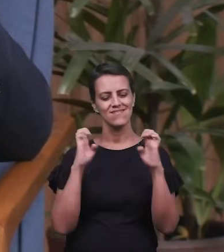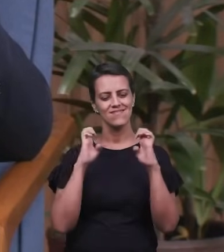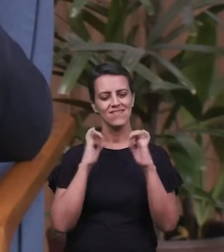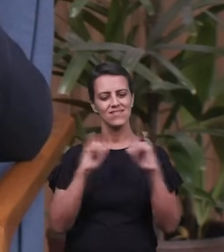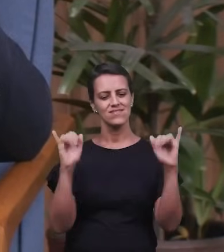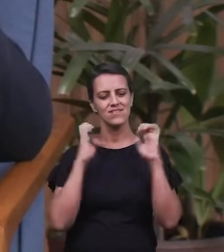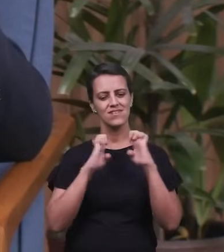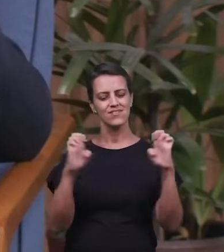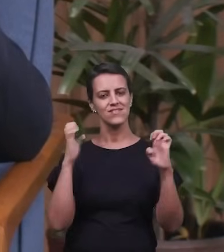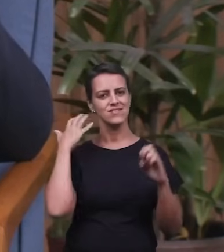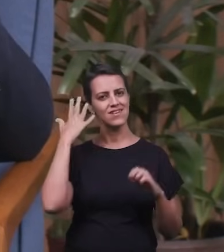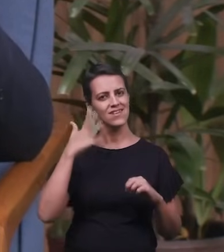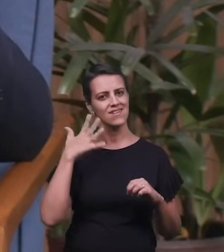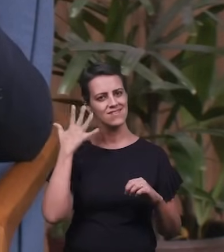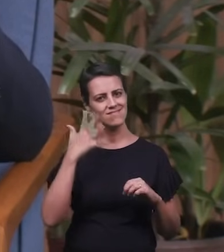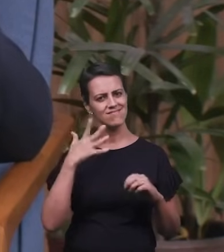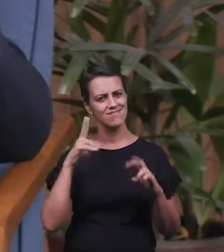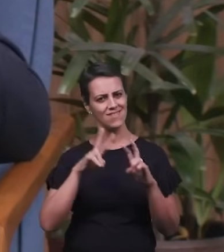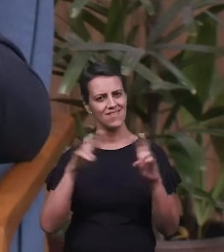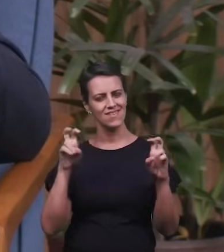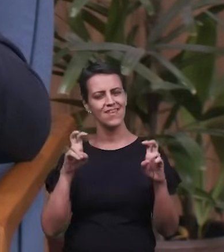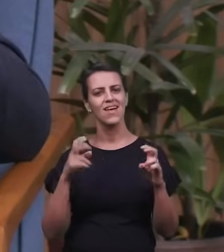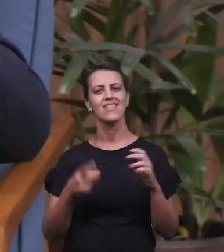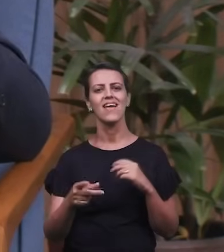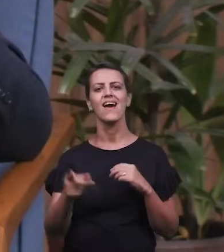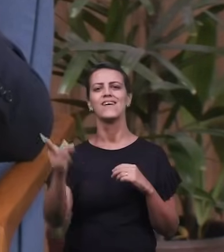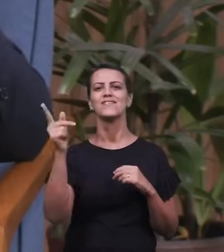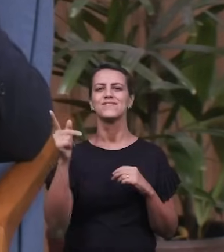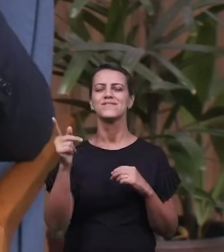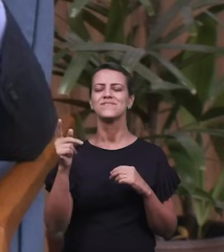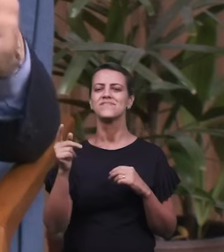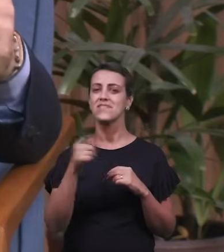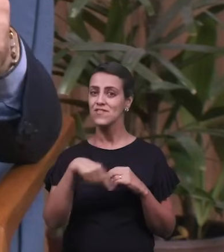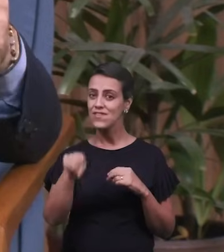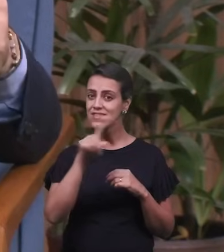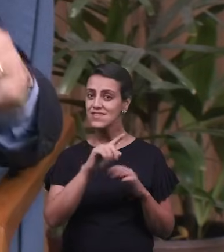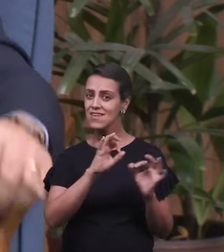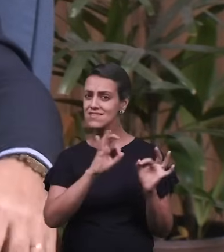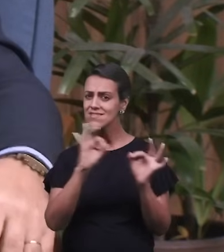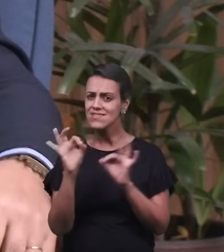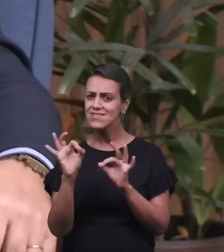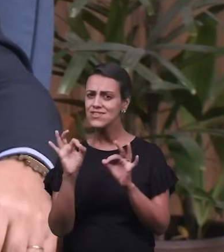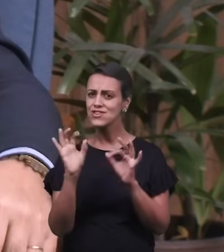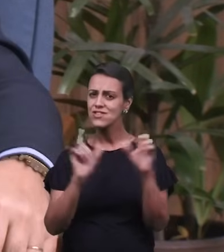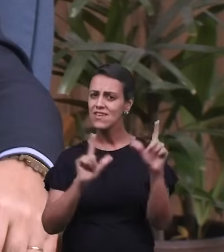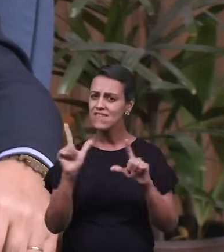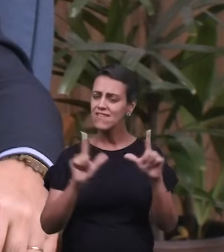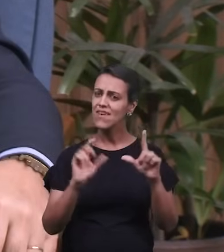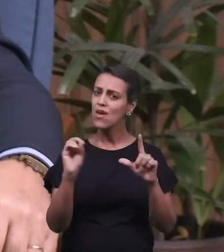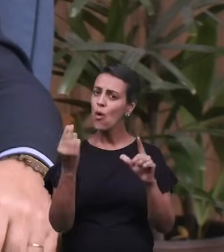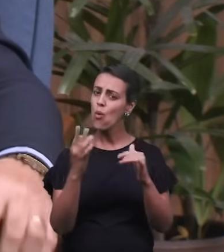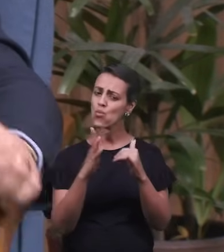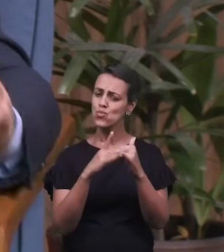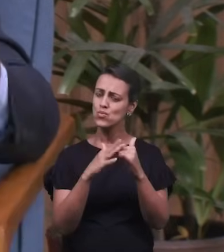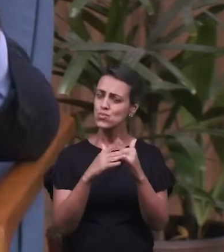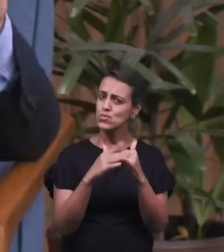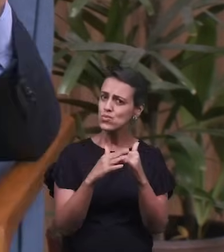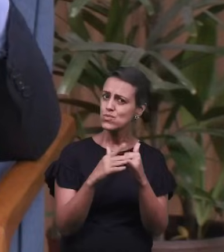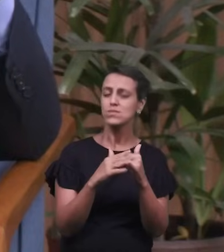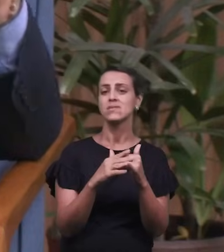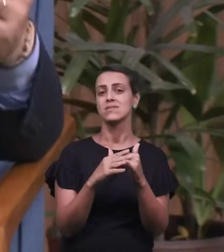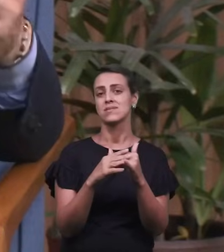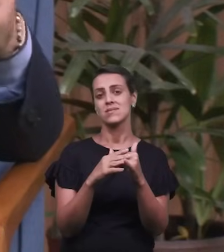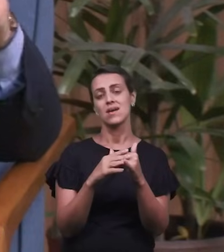programa Anunciando o Evangelho Eterno, lembrando para você que nos assiste pela TV, para você que nos assiste pelo nosso canal no YouTube, que